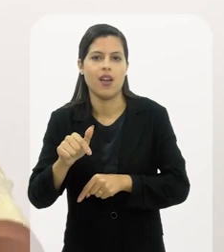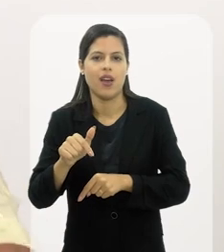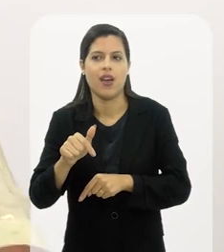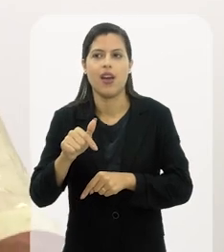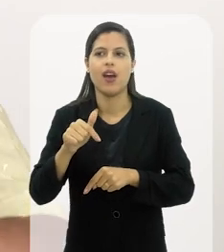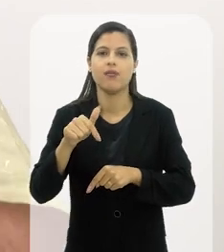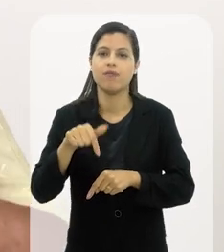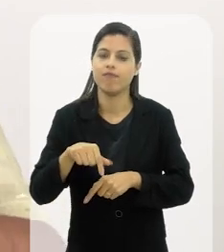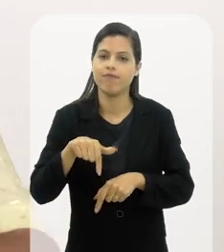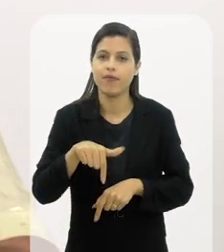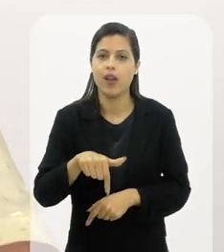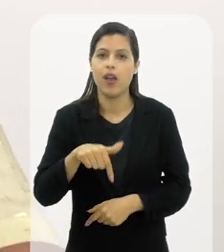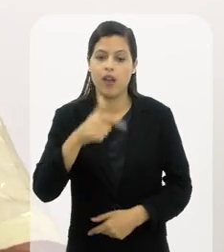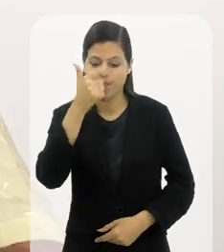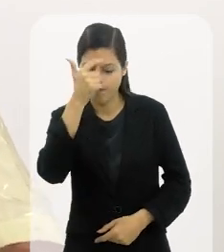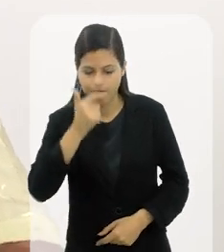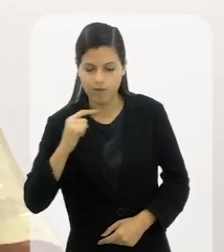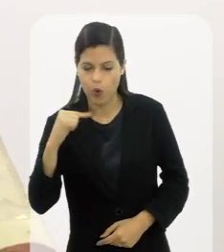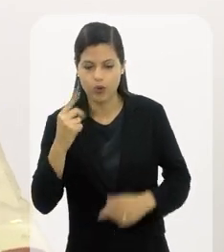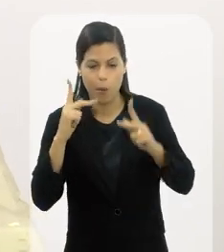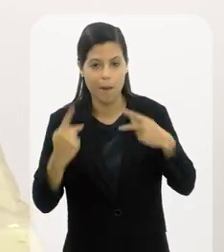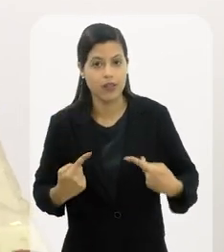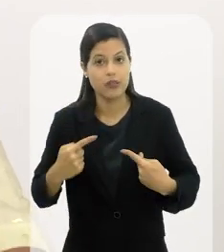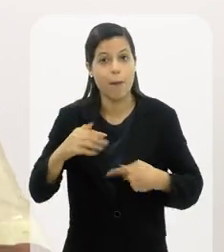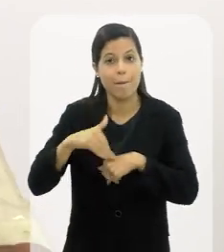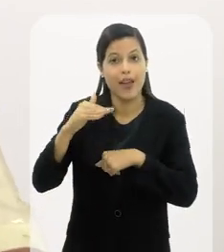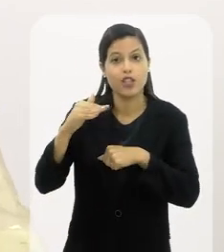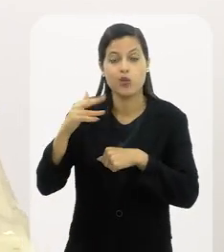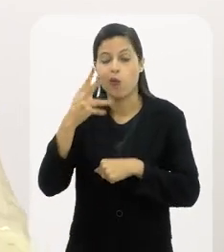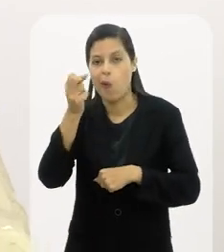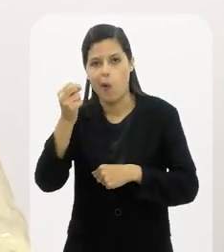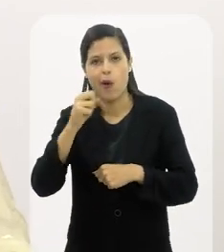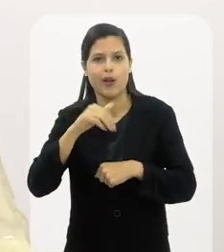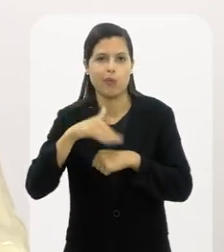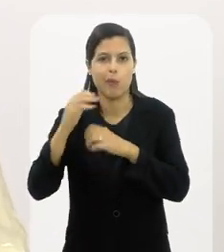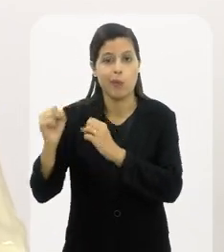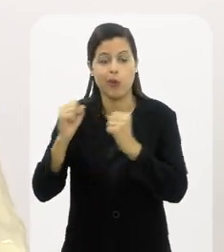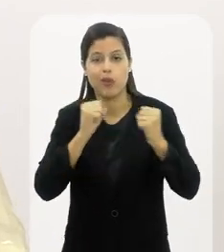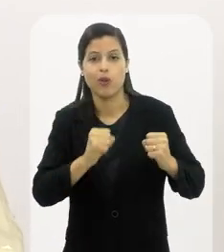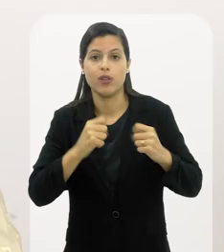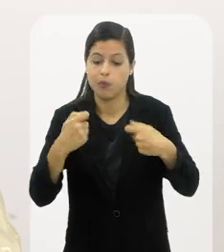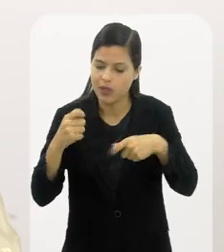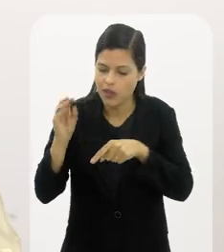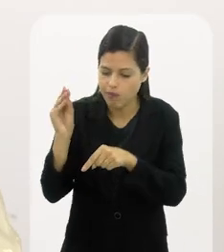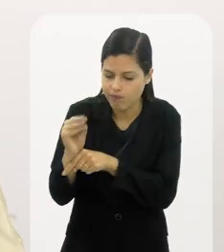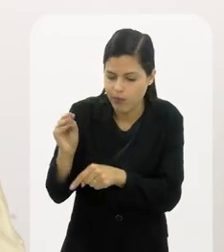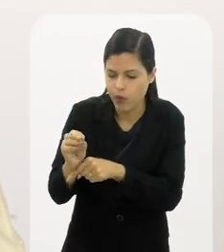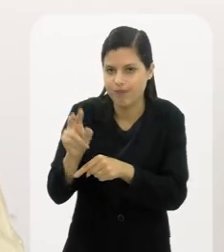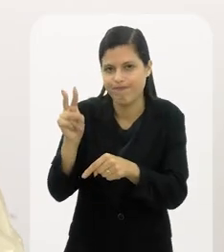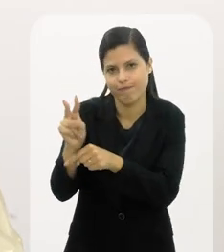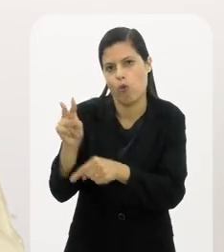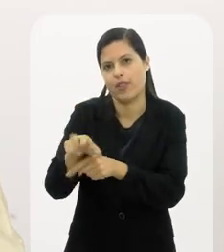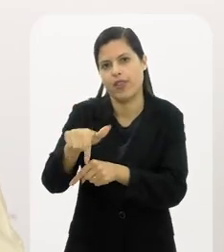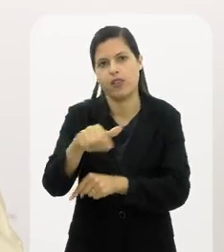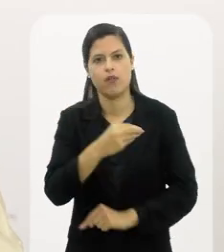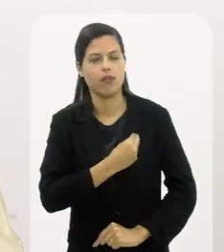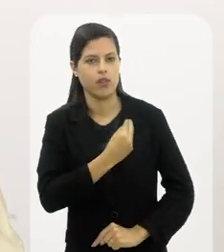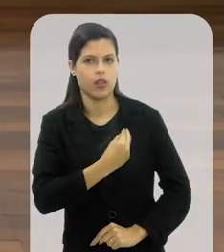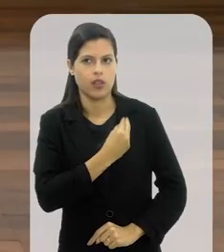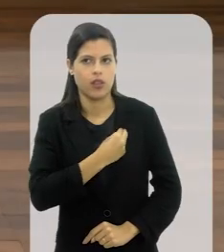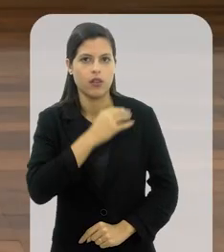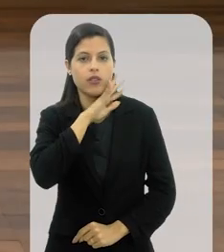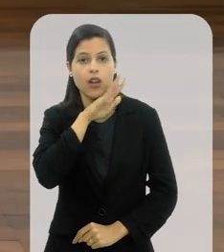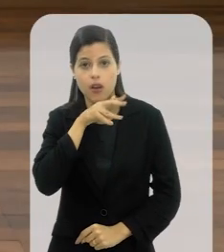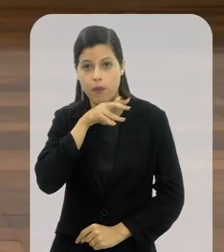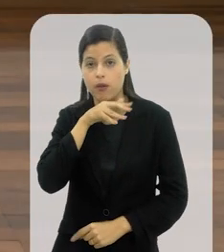como dentro daquela cadeia, você um mais poderoso, mais potente, você proteger também aquela vida. A ideia então, é essa. Vocês